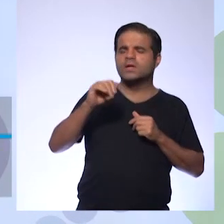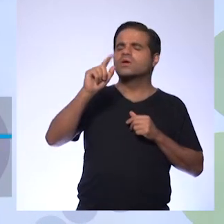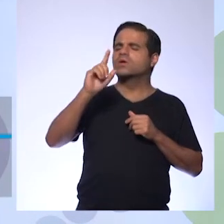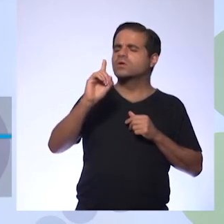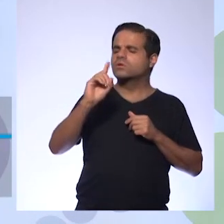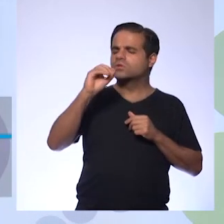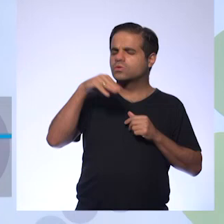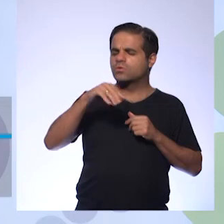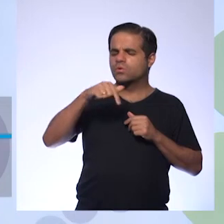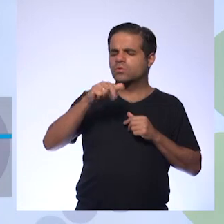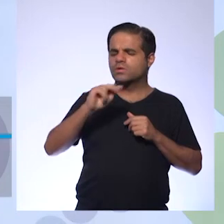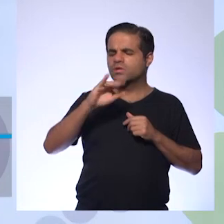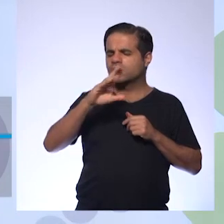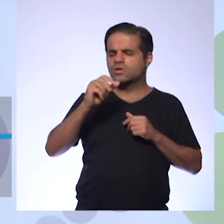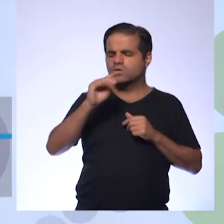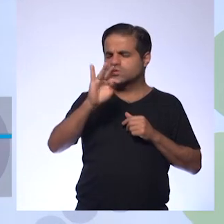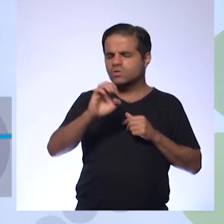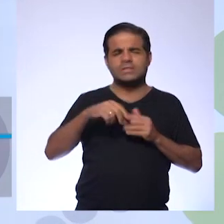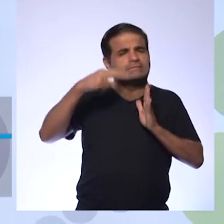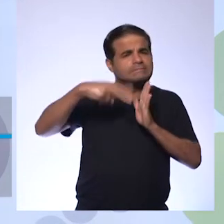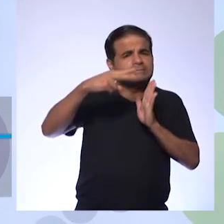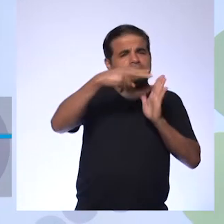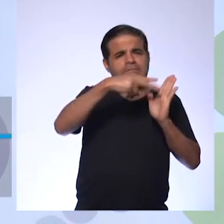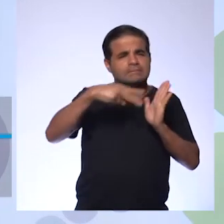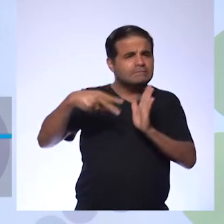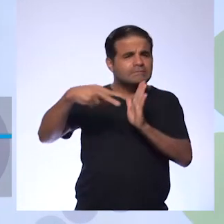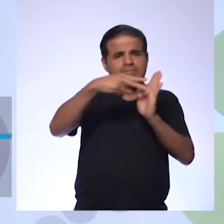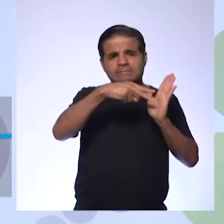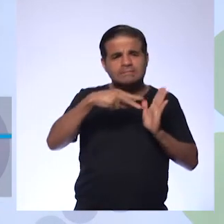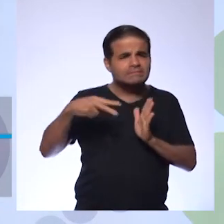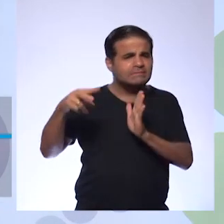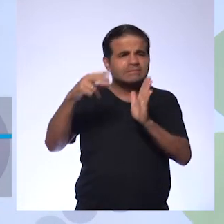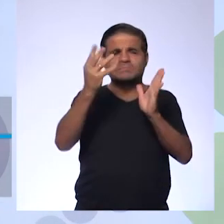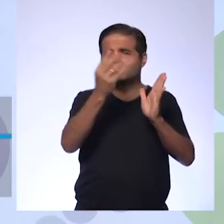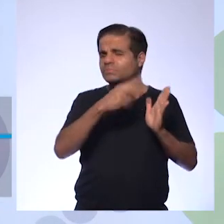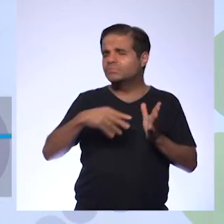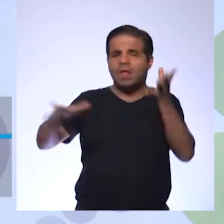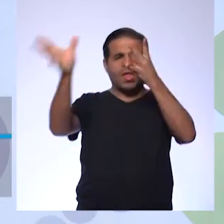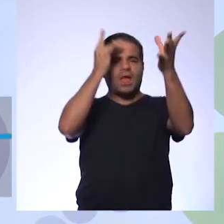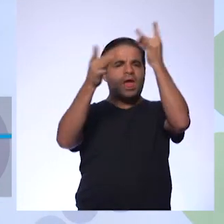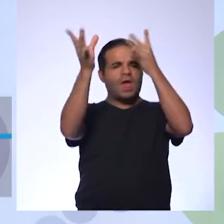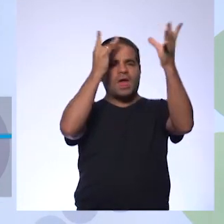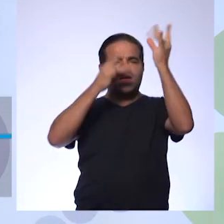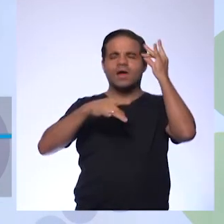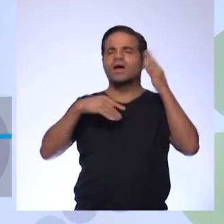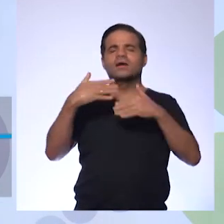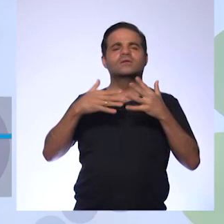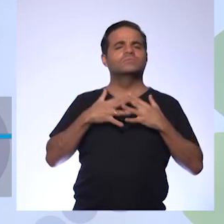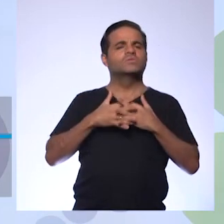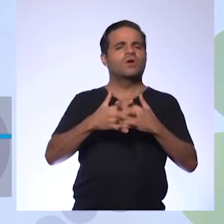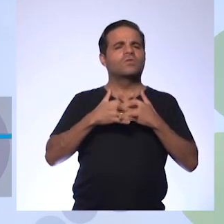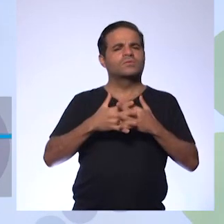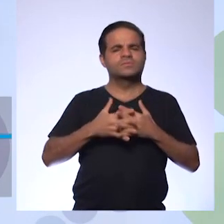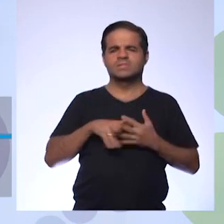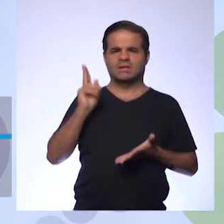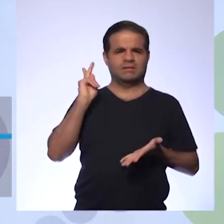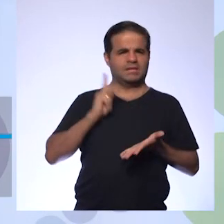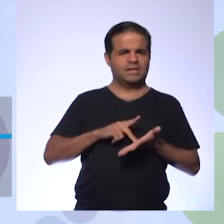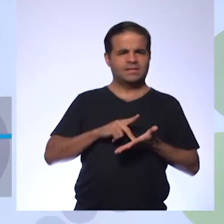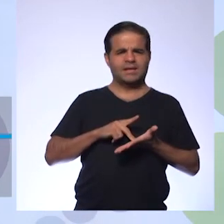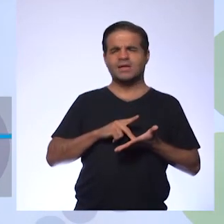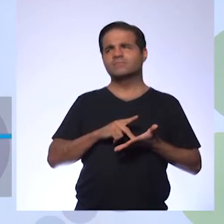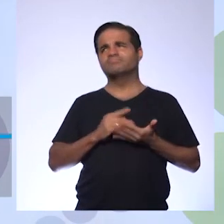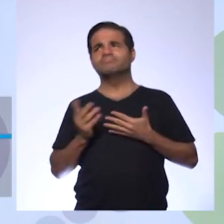Quixote é a história de um cara que ele leu tanto novela de cavalaria, que ele começou a confundir a realidade com